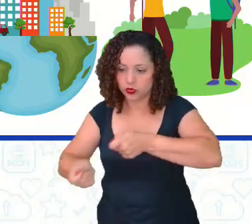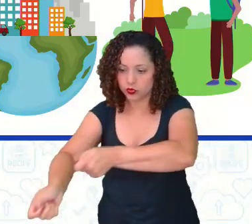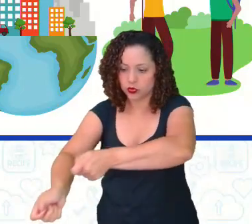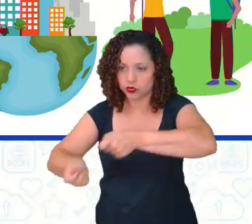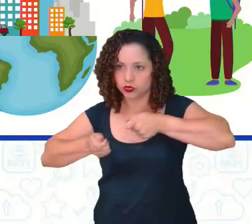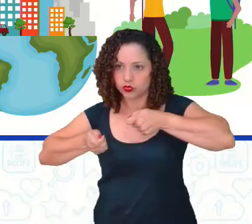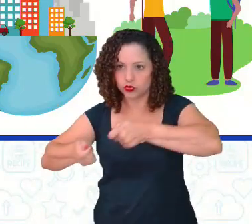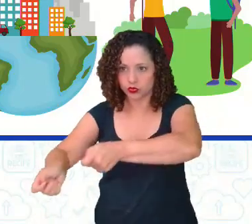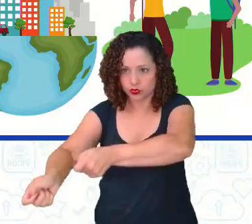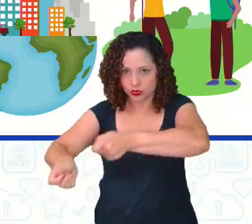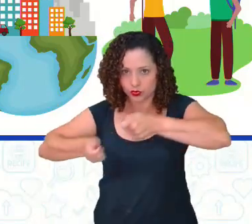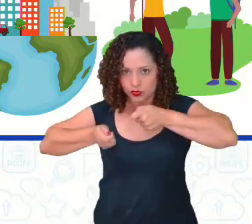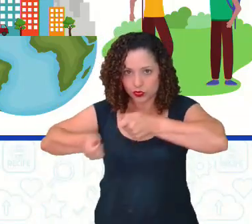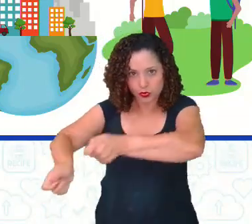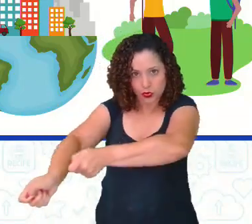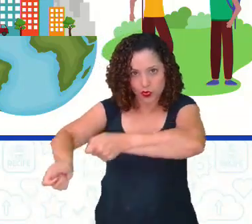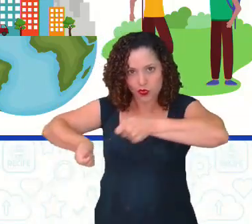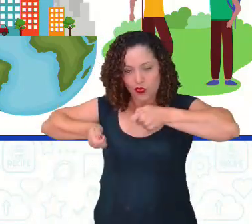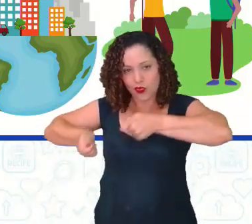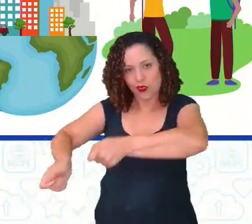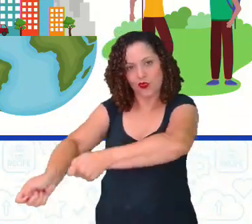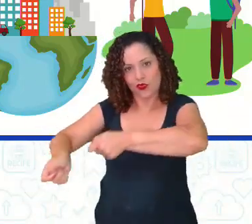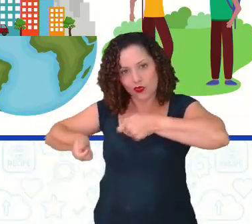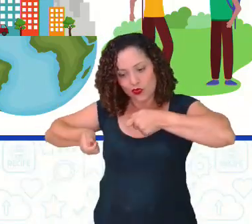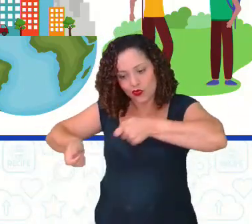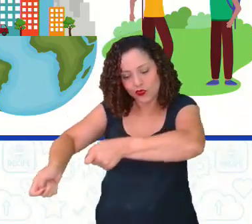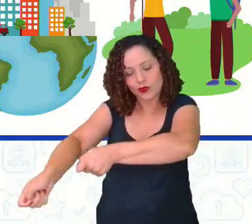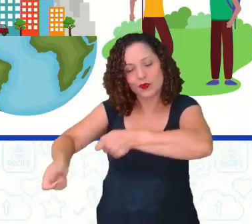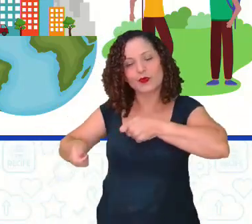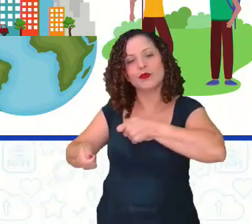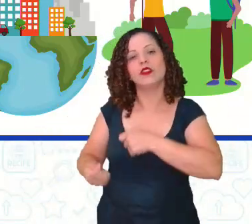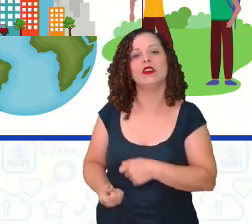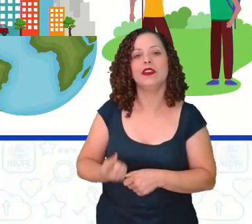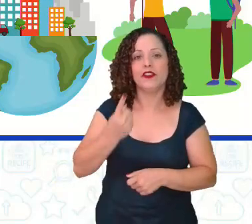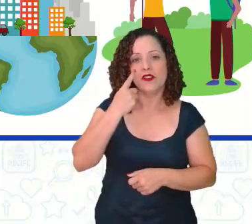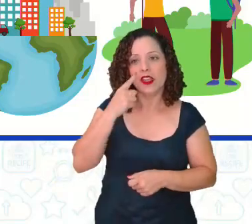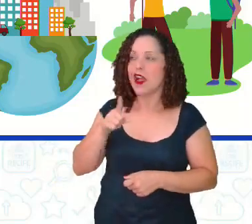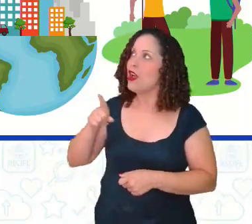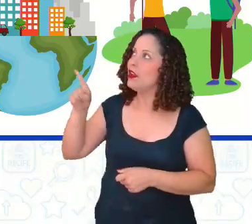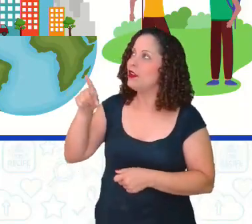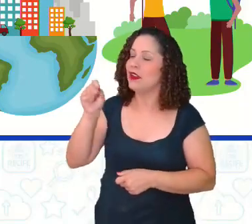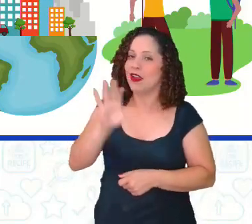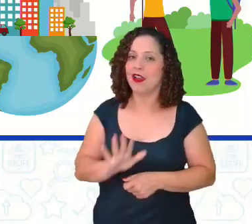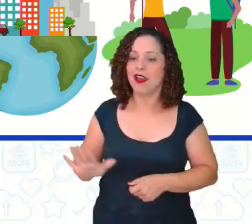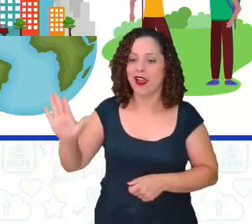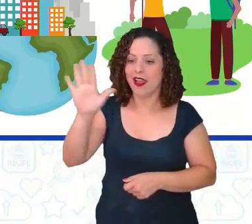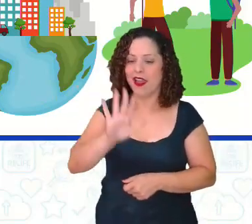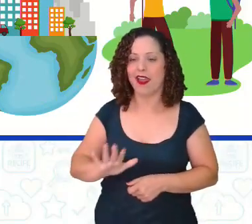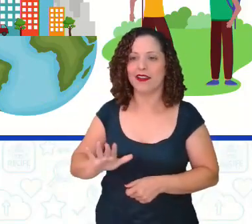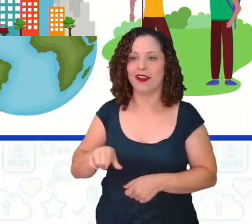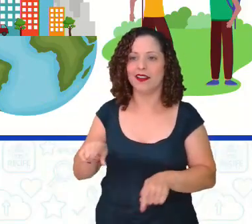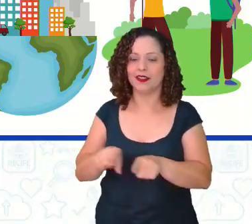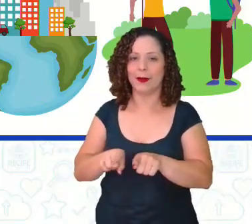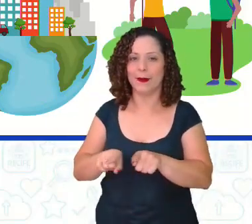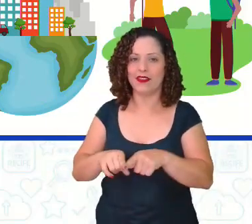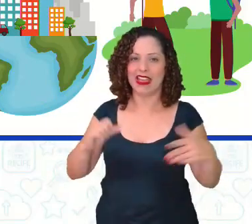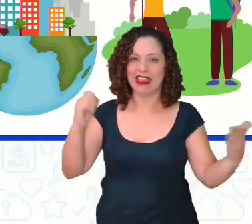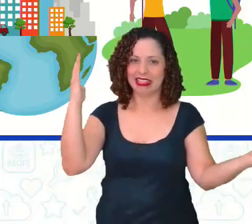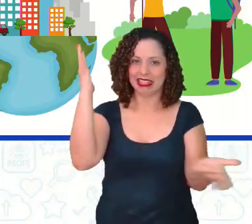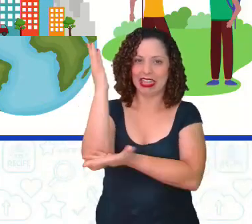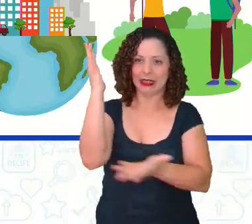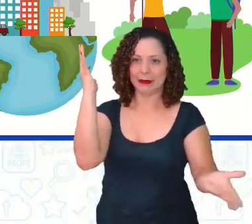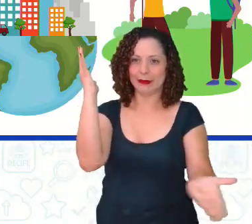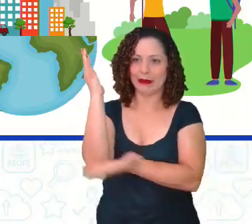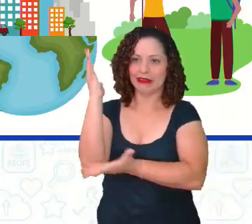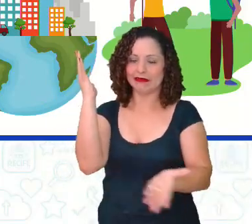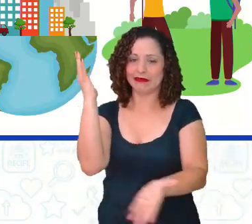lenha, aquele corte raso, né? Aquele corte seco que vai deixar aquela área, além de desmatada, não se tem aquela